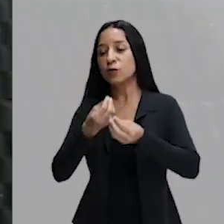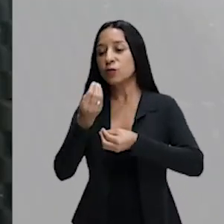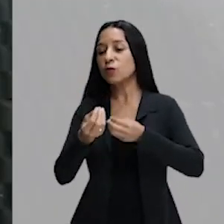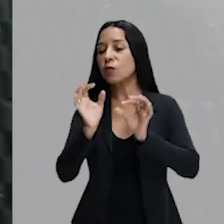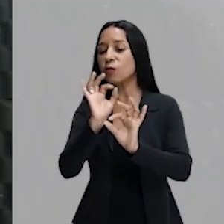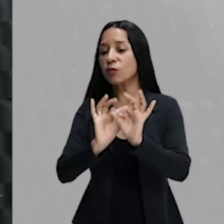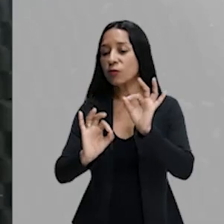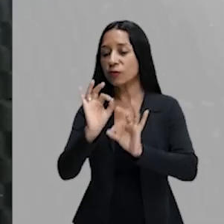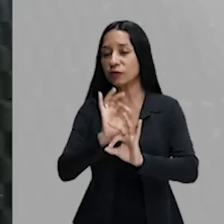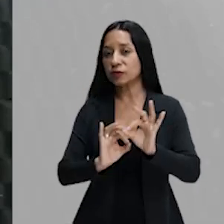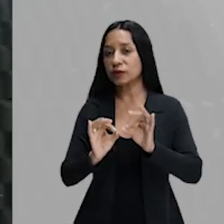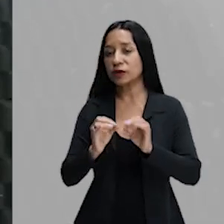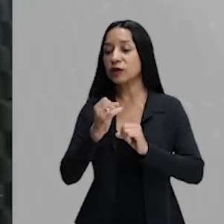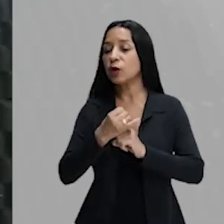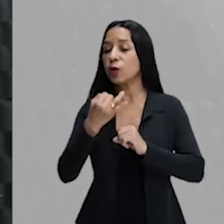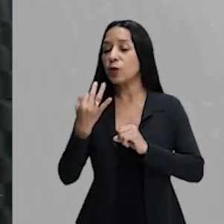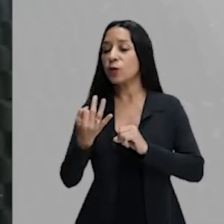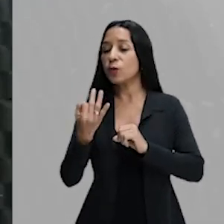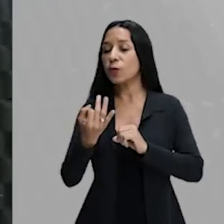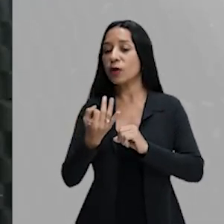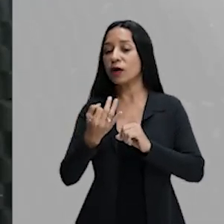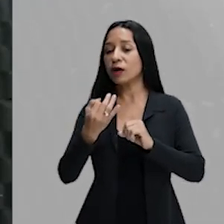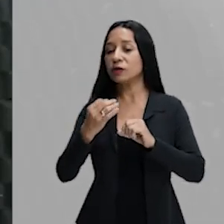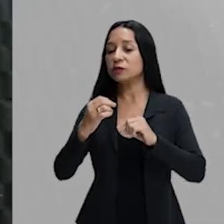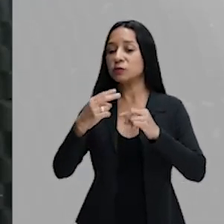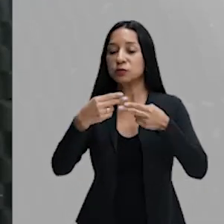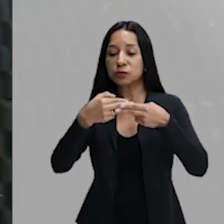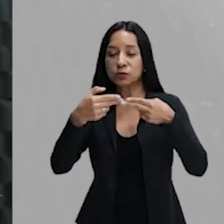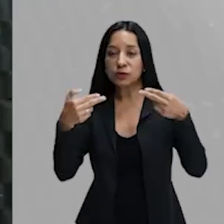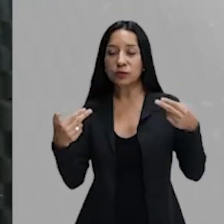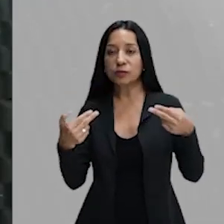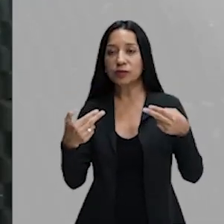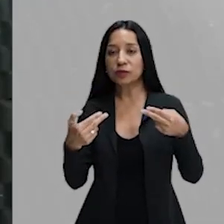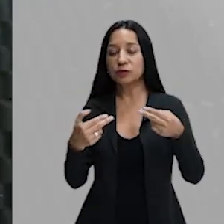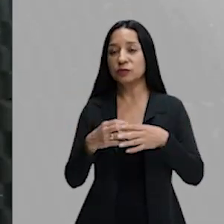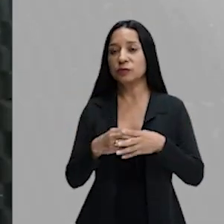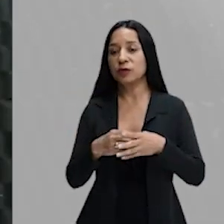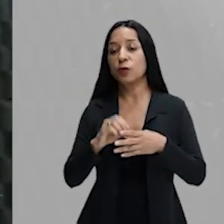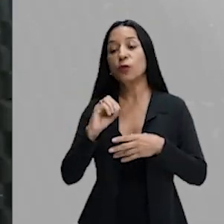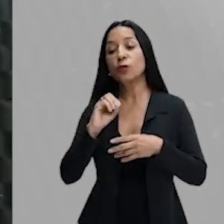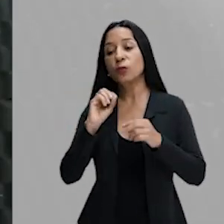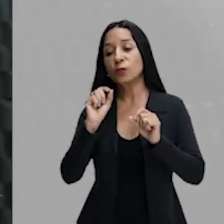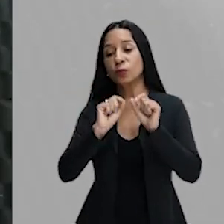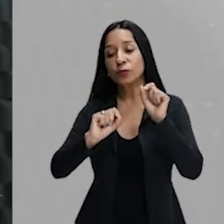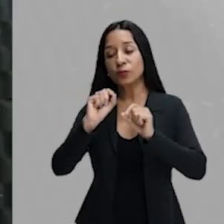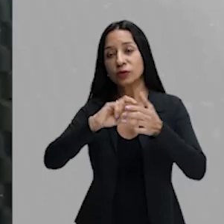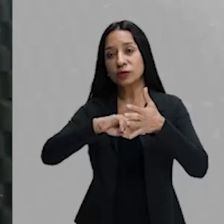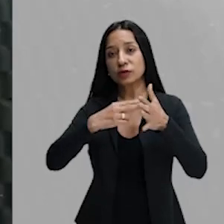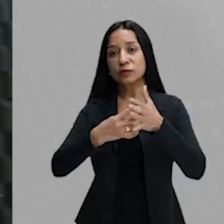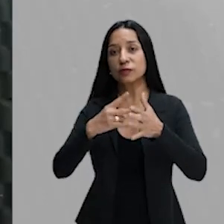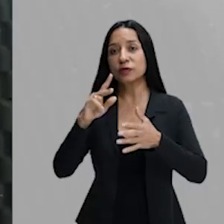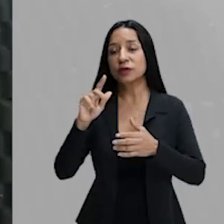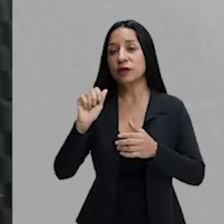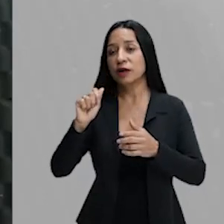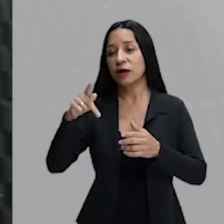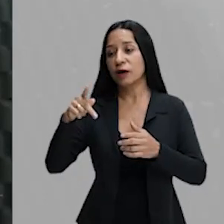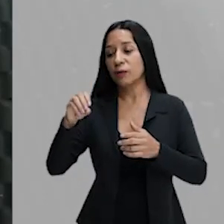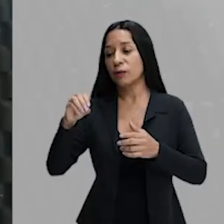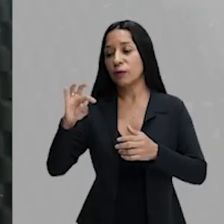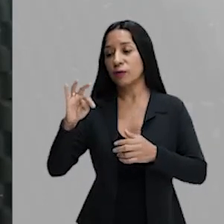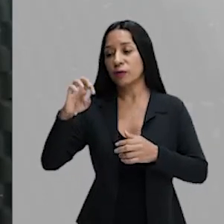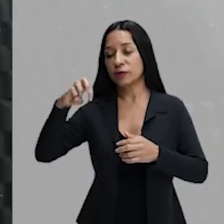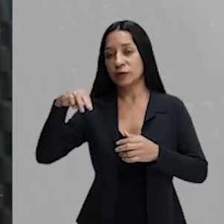construída, tá? Quais são os seus elementos que compõem uma pirâmide, o que é uma apótema da base, o que é uma apótema